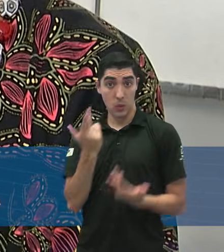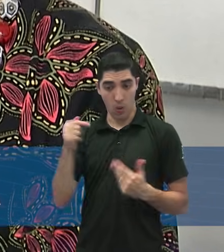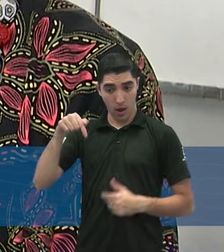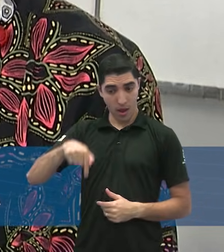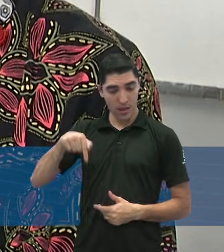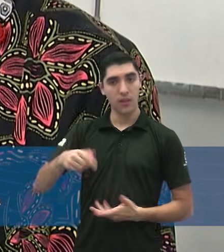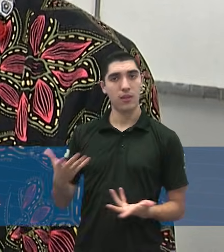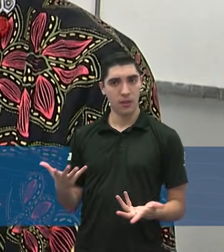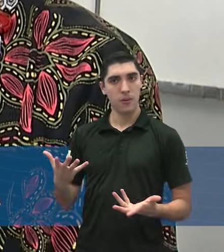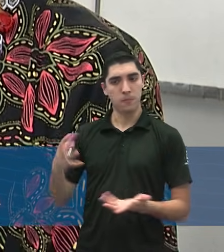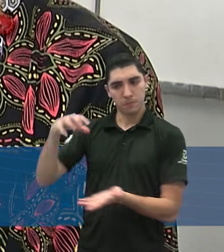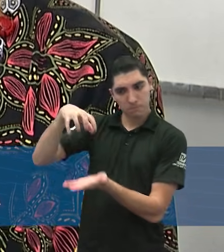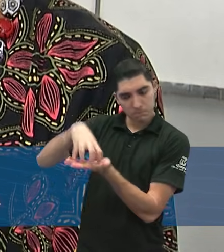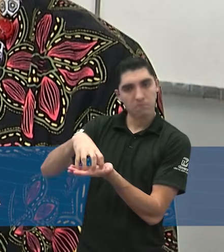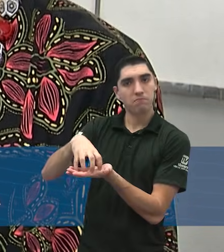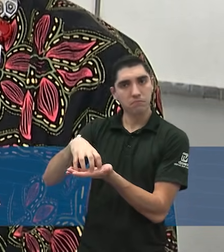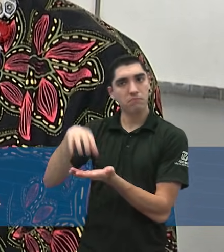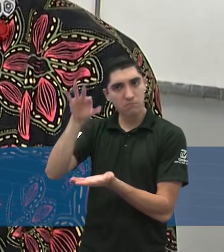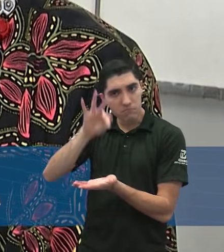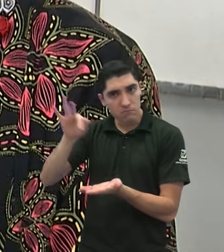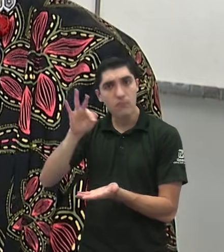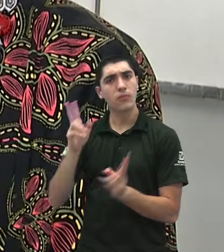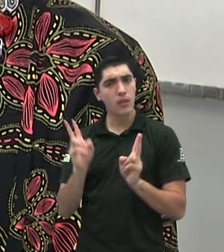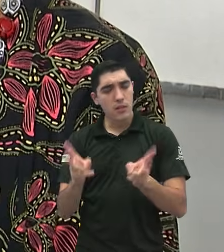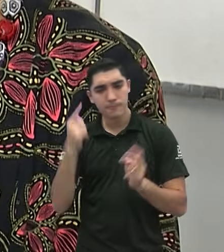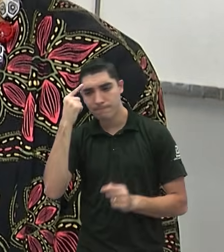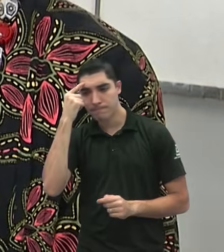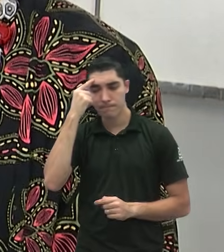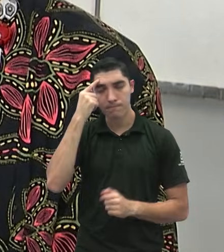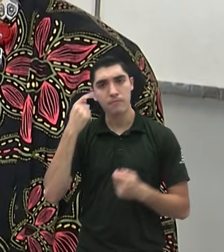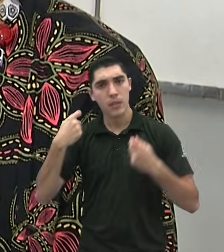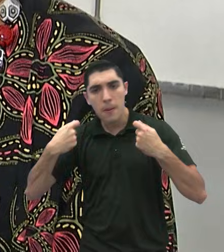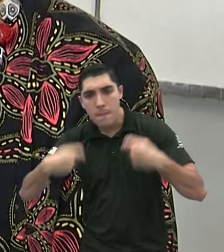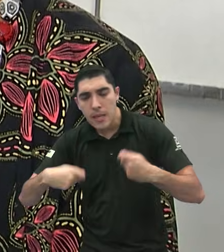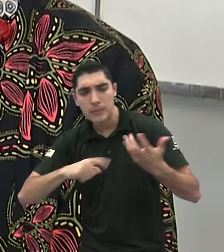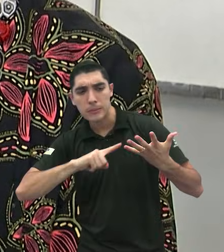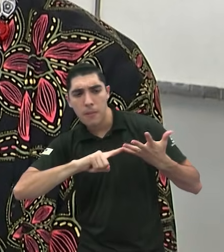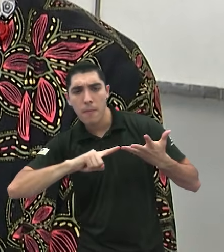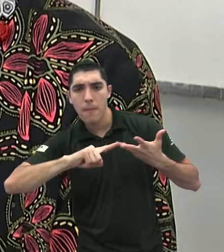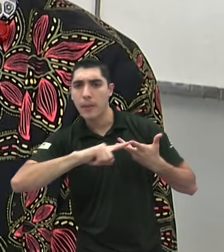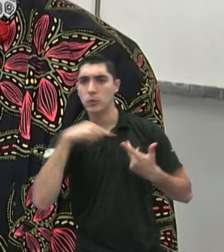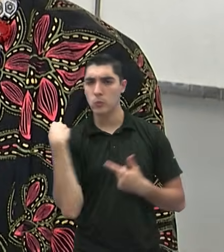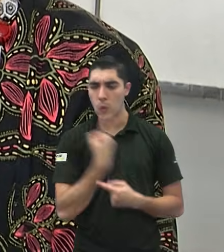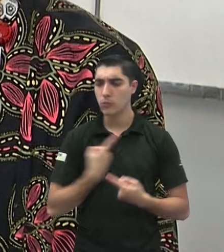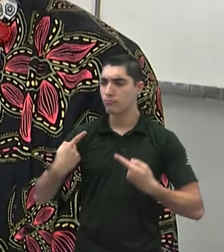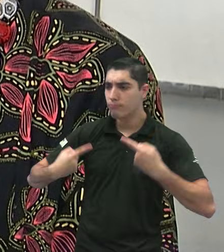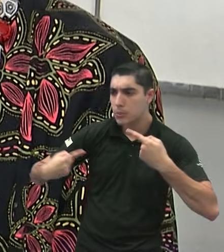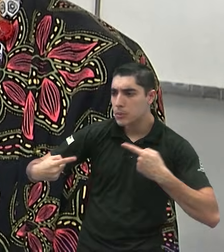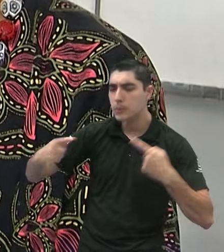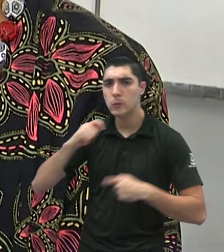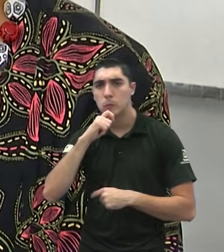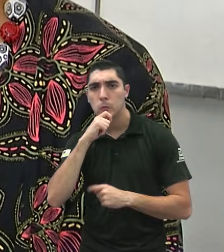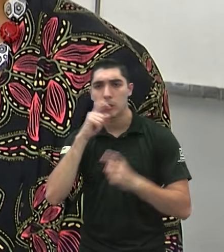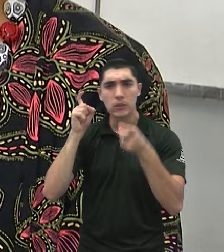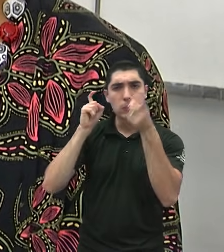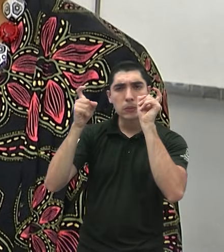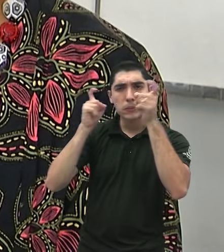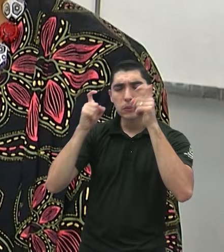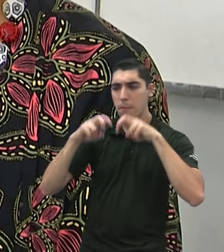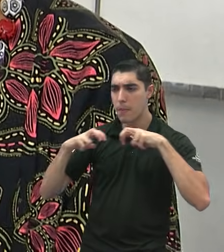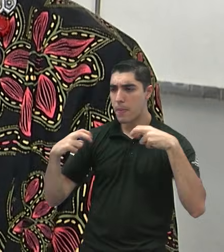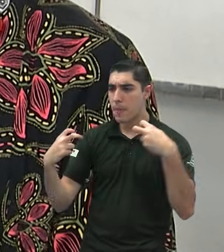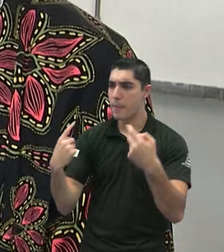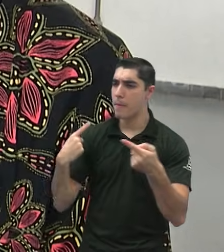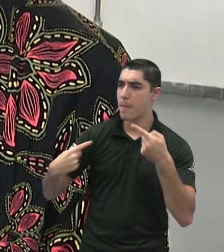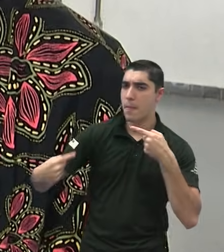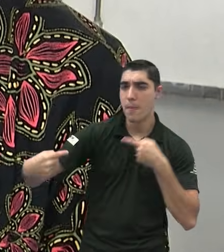da instituição, que tem a ver com toda essa discussão, essa necessidade, né, de dialogar